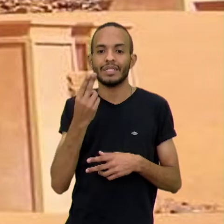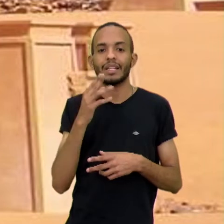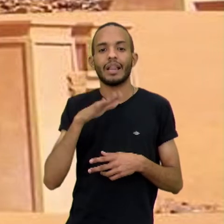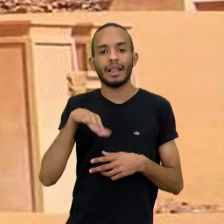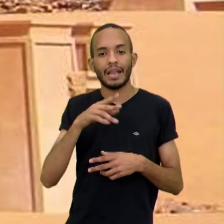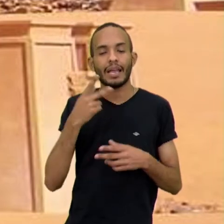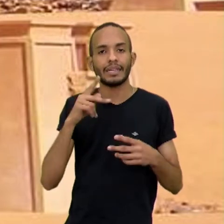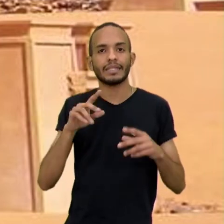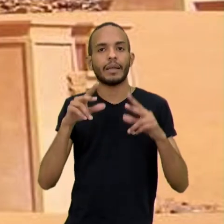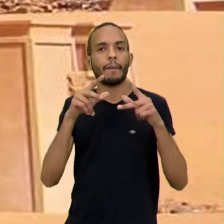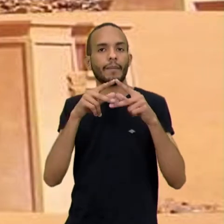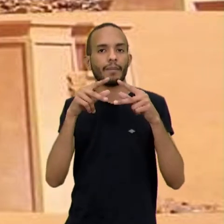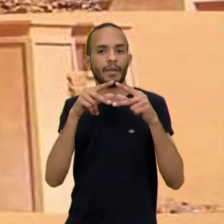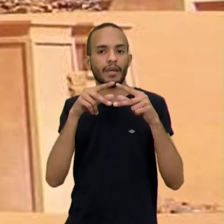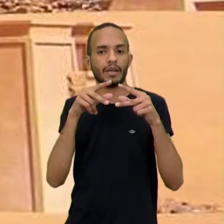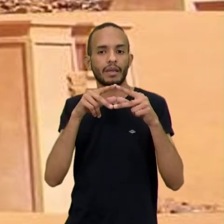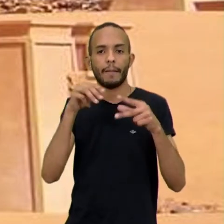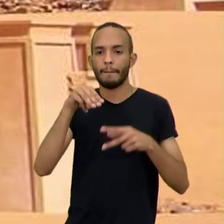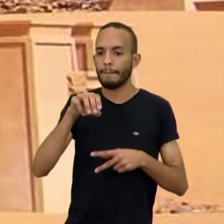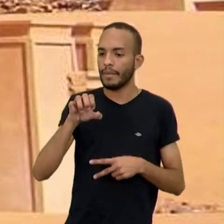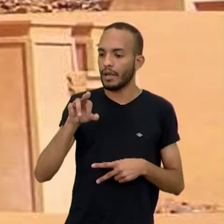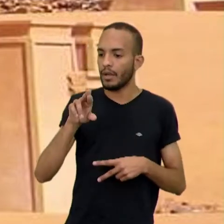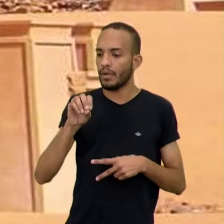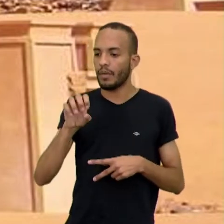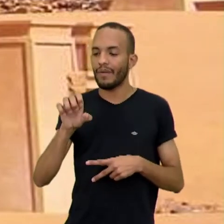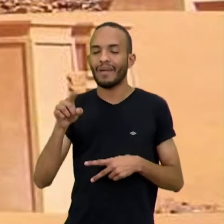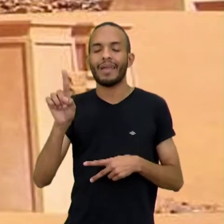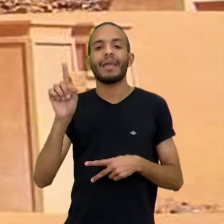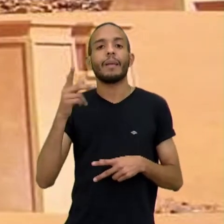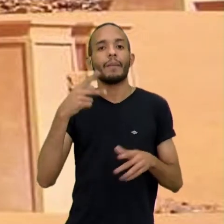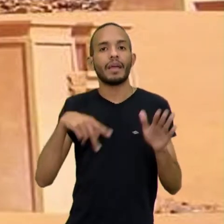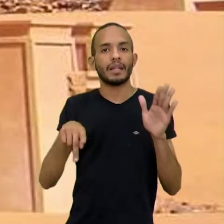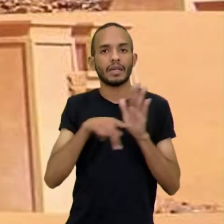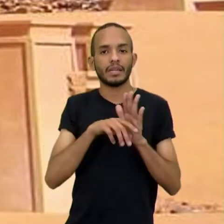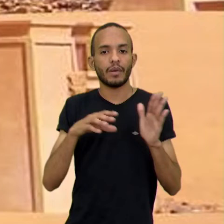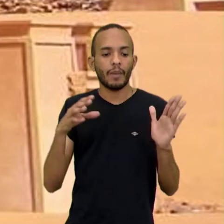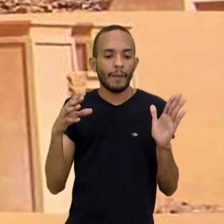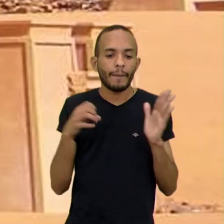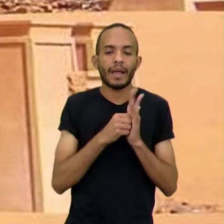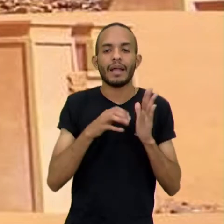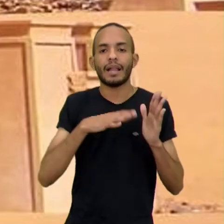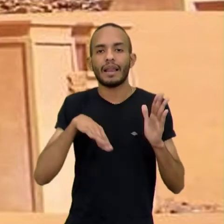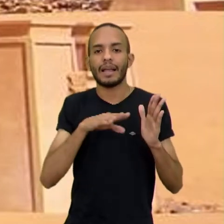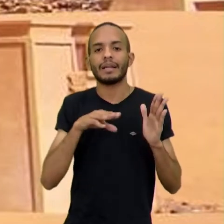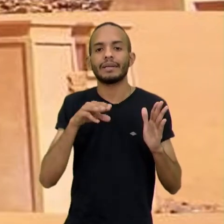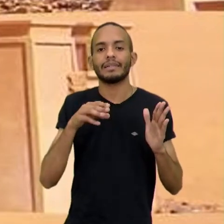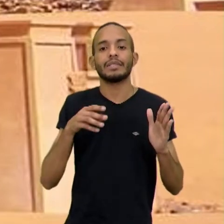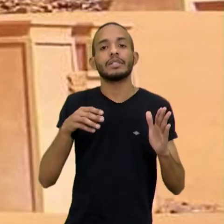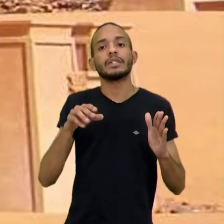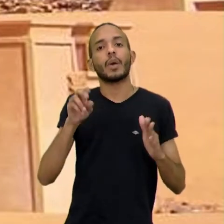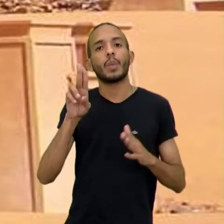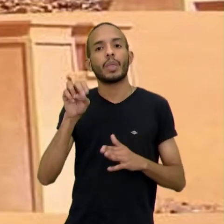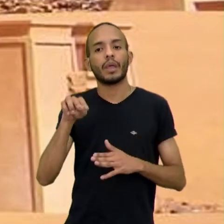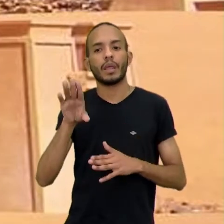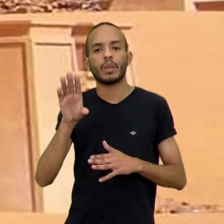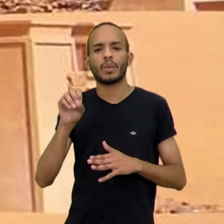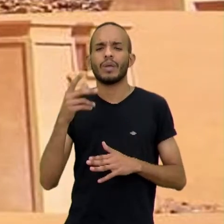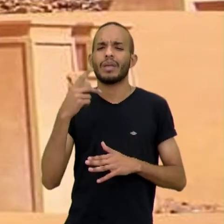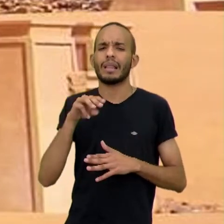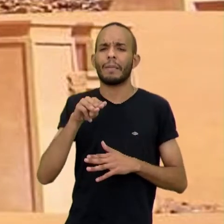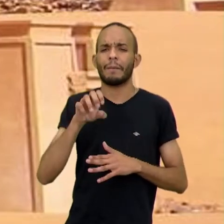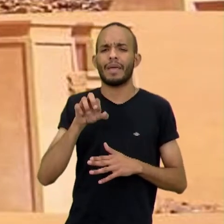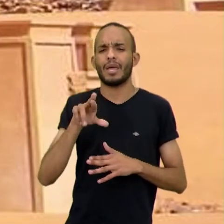inclusive hoje faz parte do patrimônio mundial da Unesco. São as pirâmides de Meroé, eles são um povo aí bem